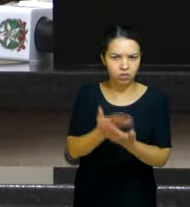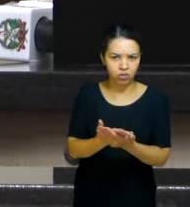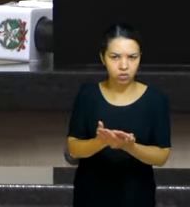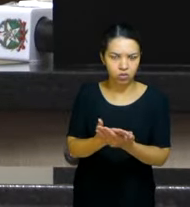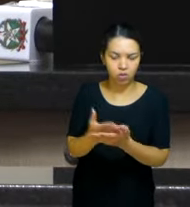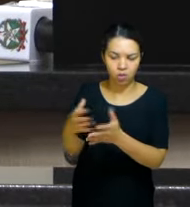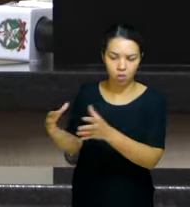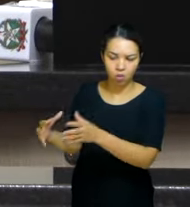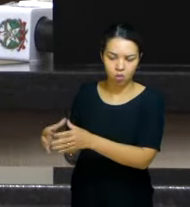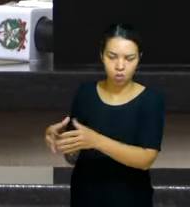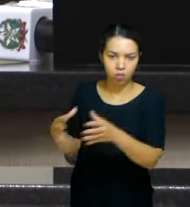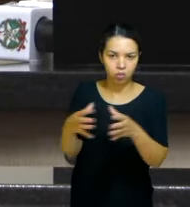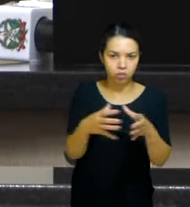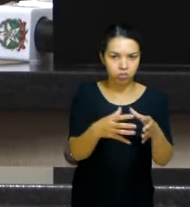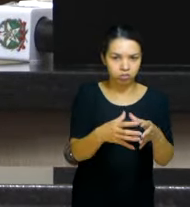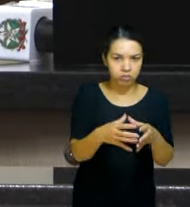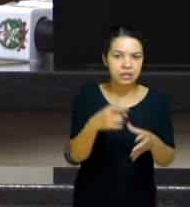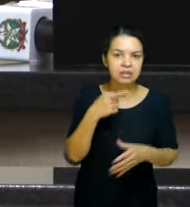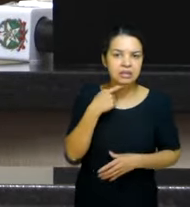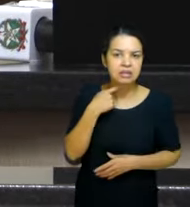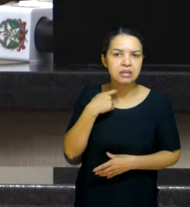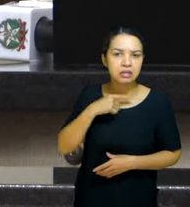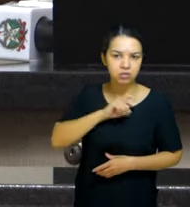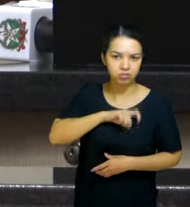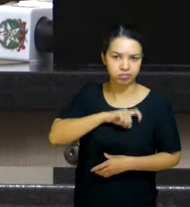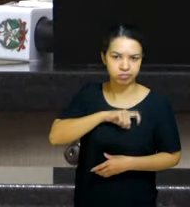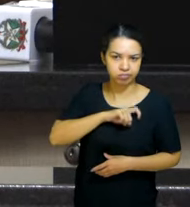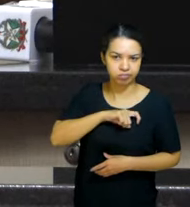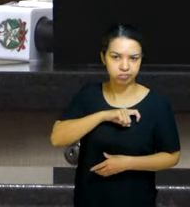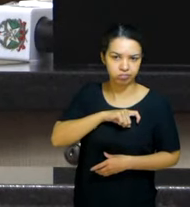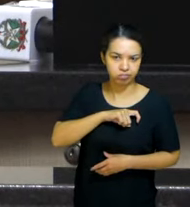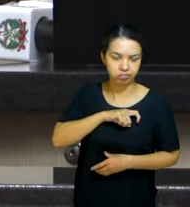envolvidos desejava o que aconteceu.